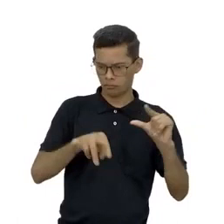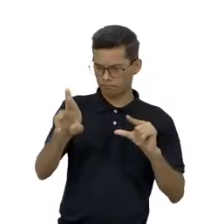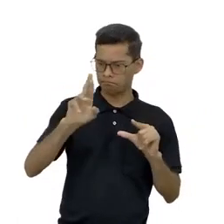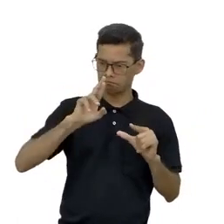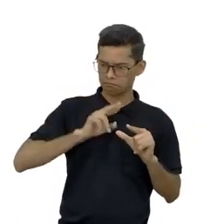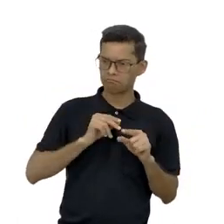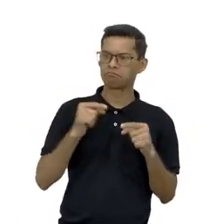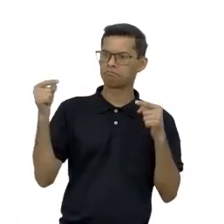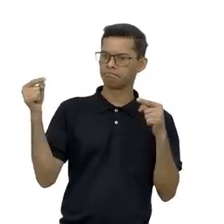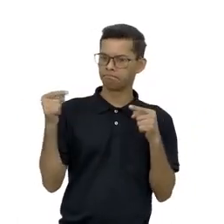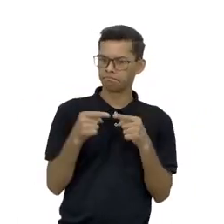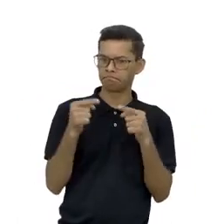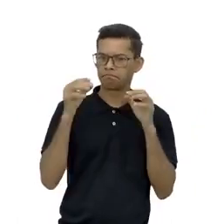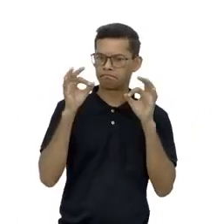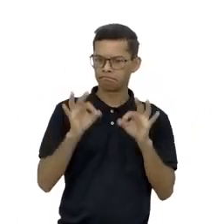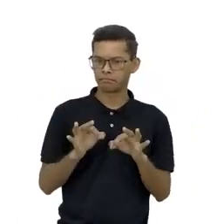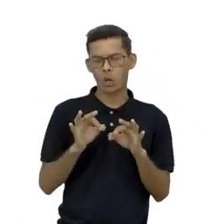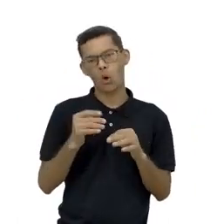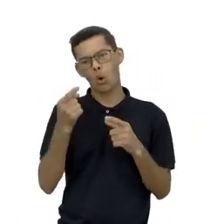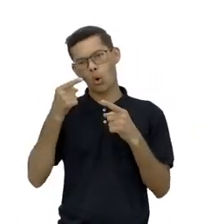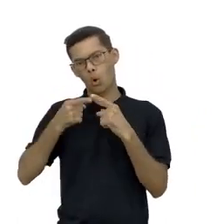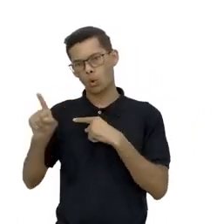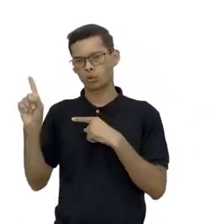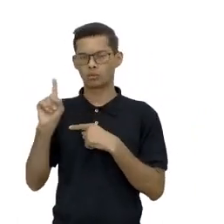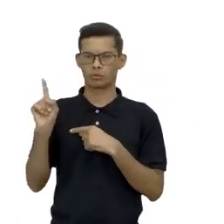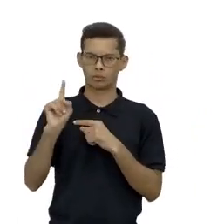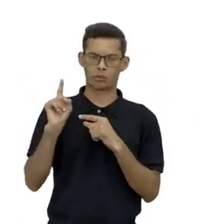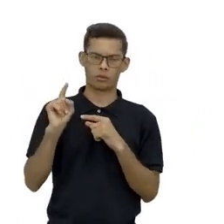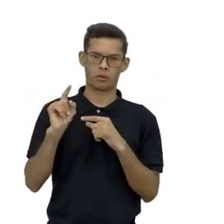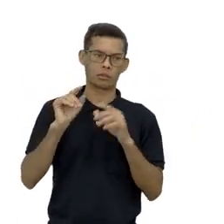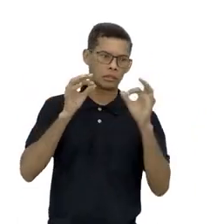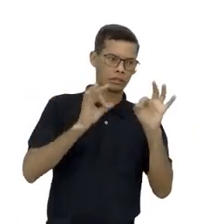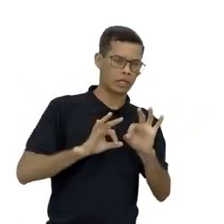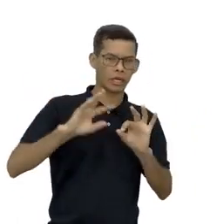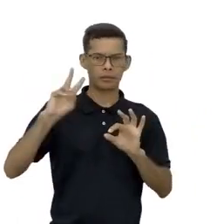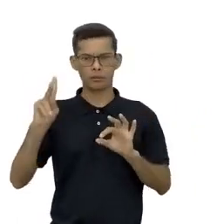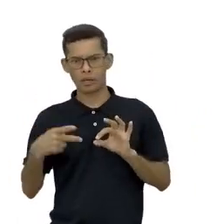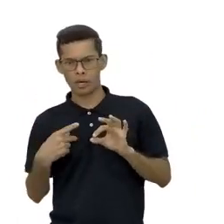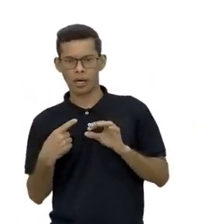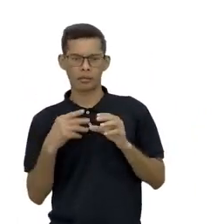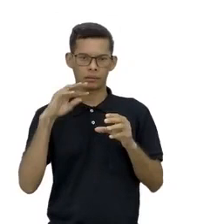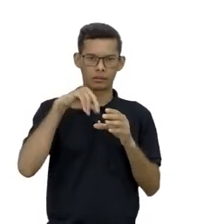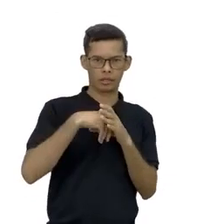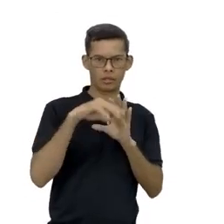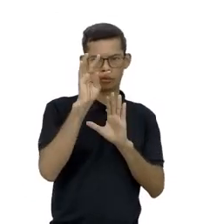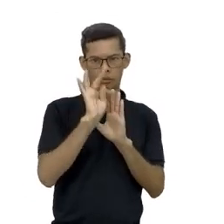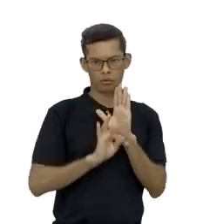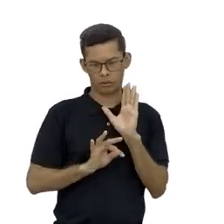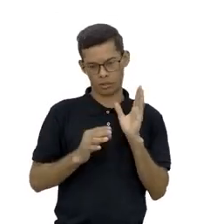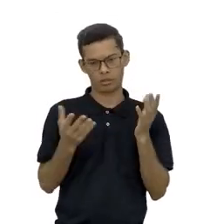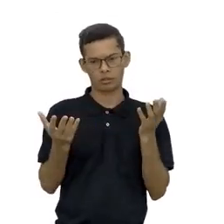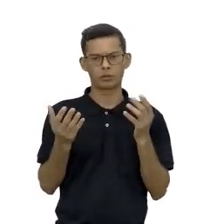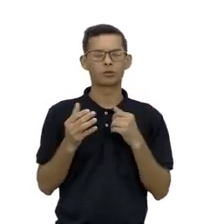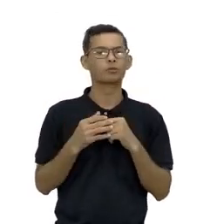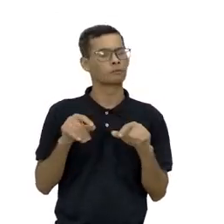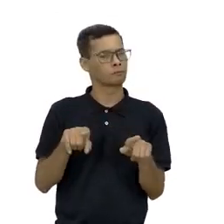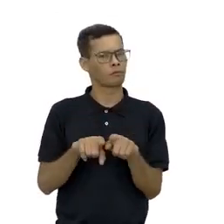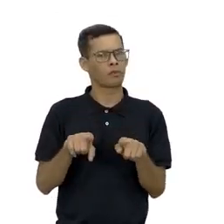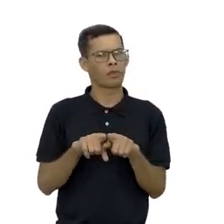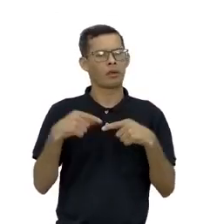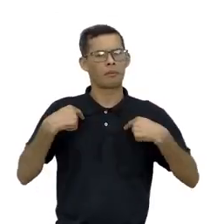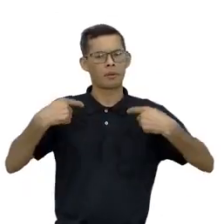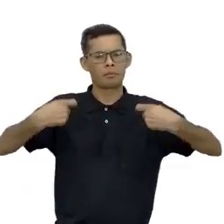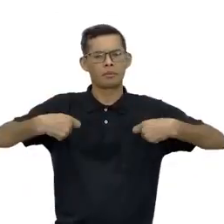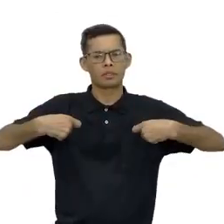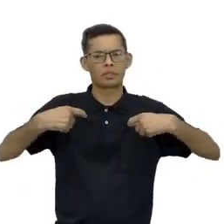que ele deu está ou não está correta, presente ali no texto, né? E também é preciso que